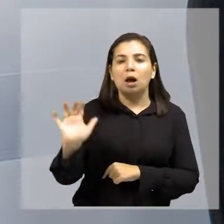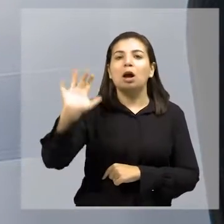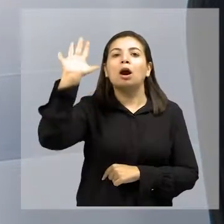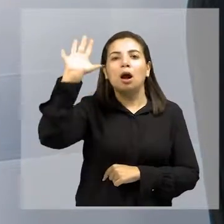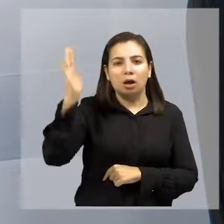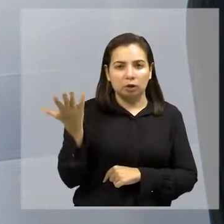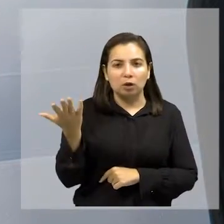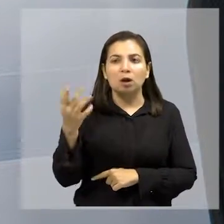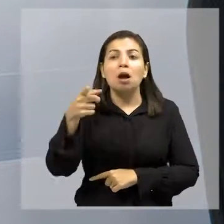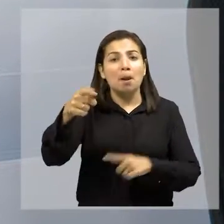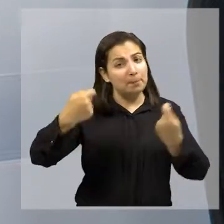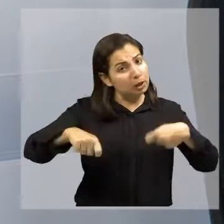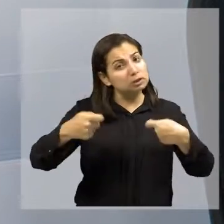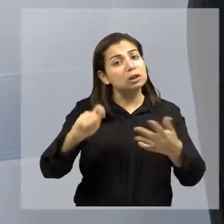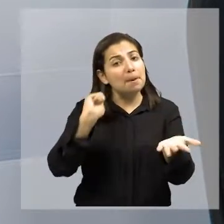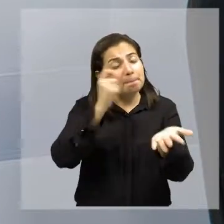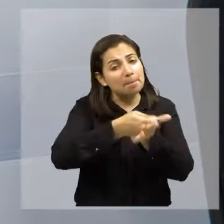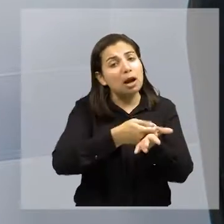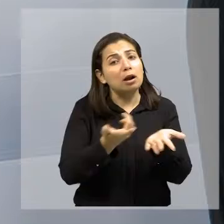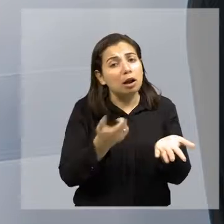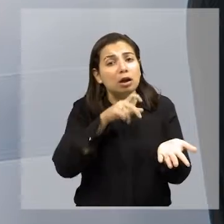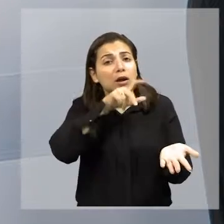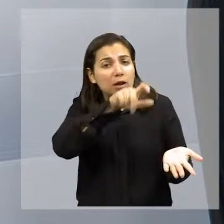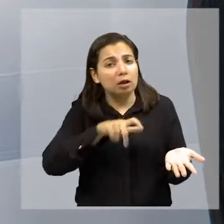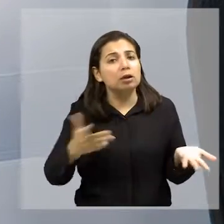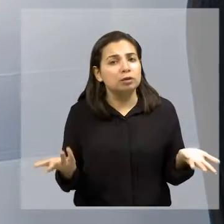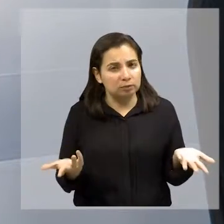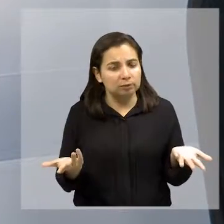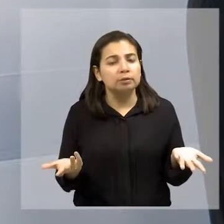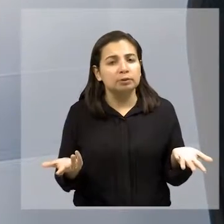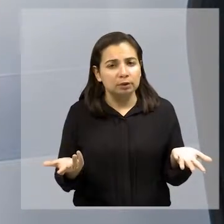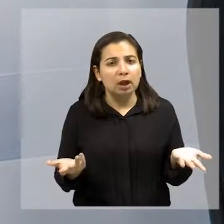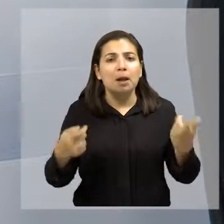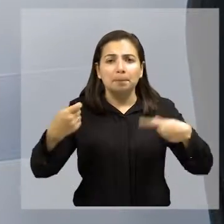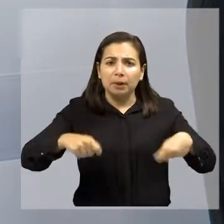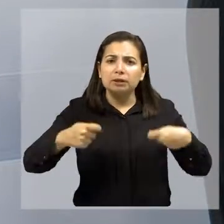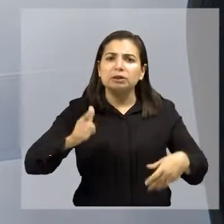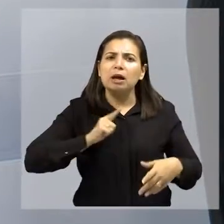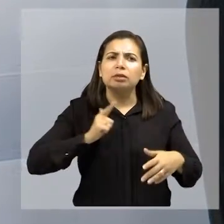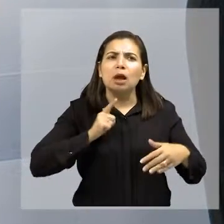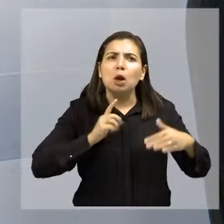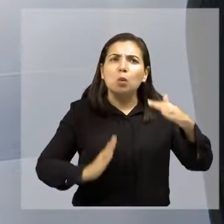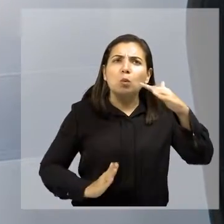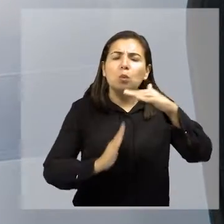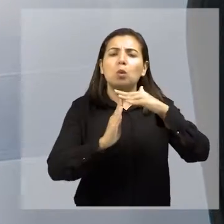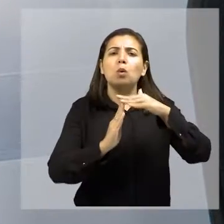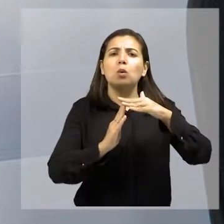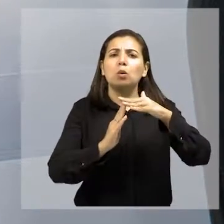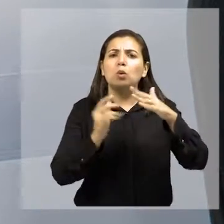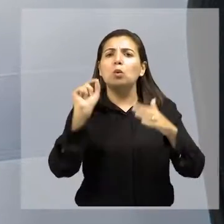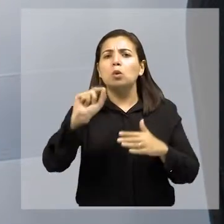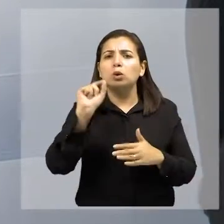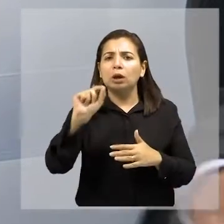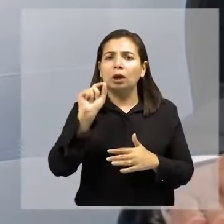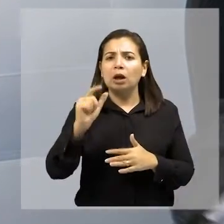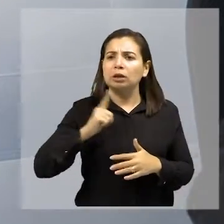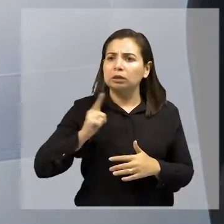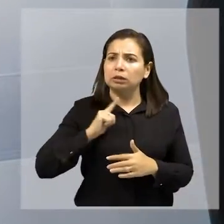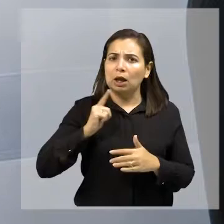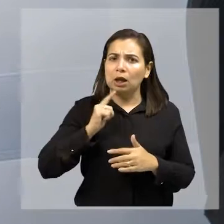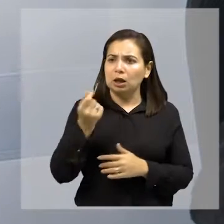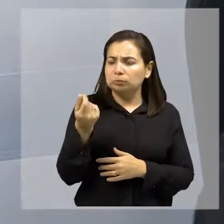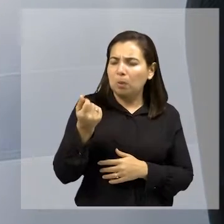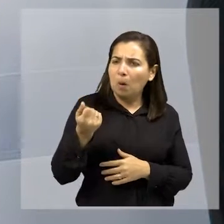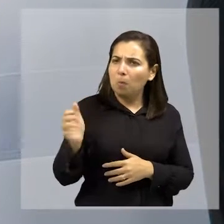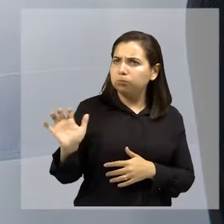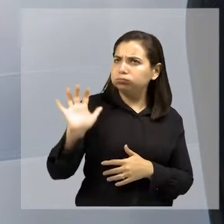verdade, eles começassem a pagar a tributação, deixassem de receber esses privilégios, estabelecesse um teto que acabasse com os super salários, com